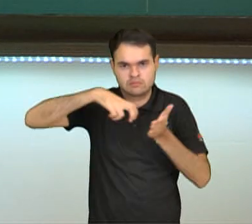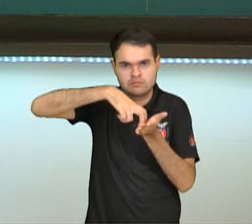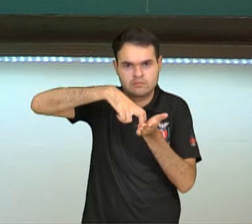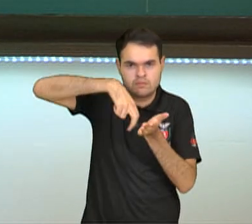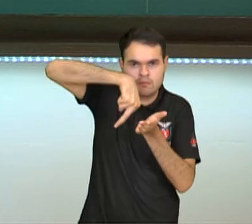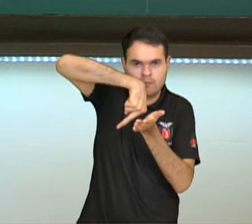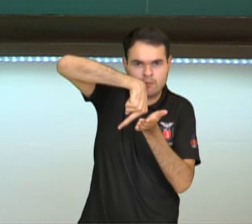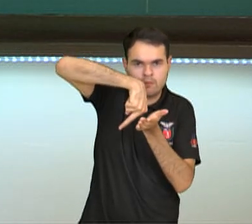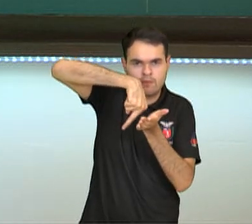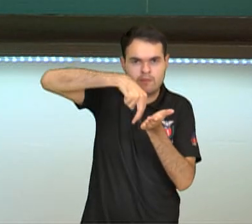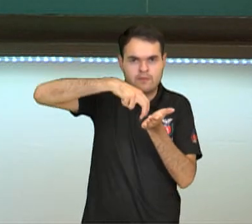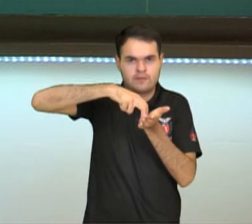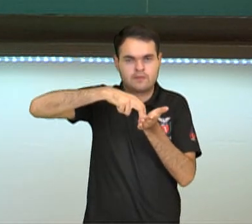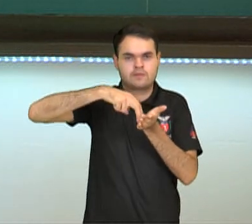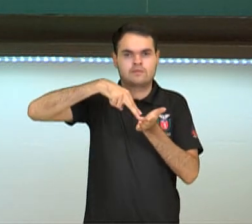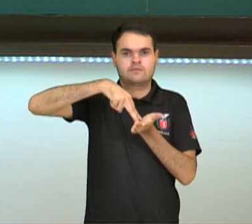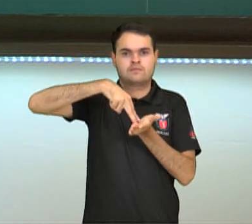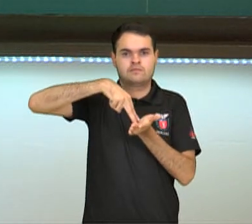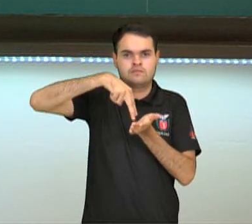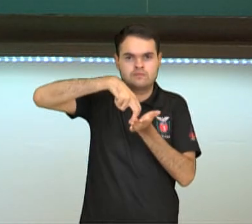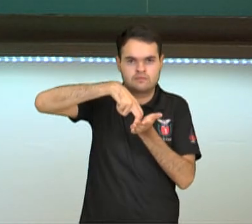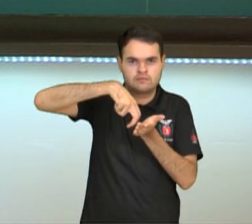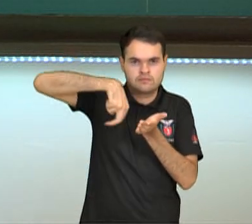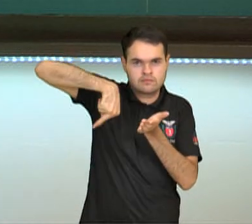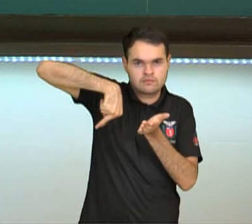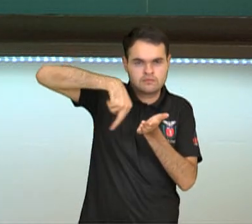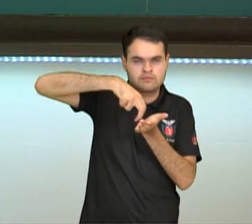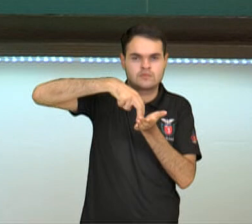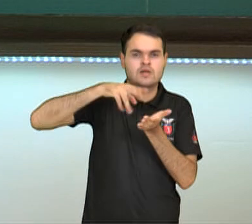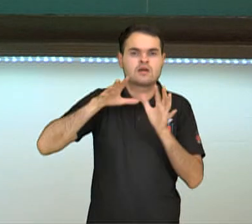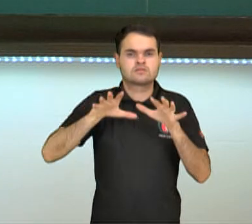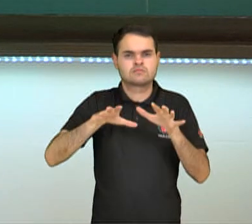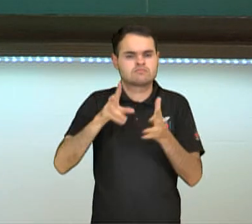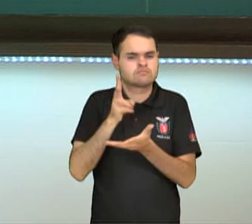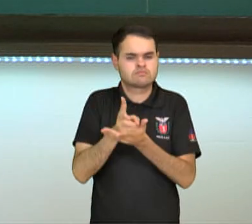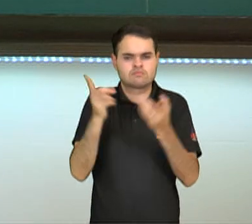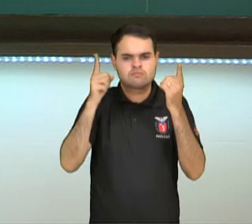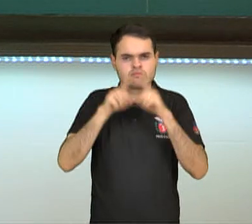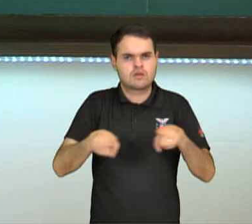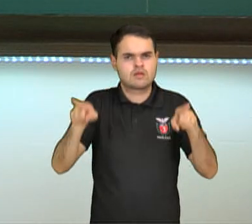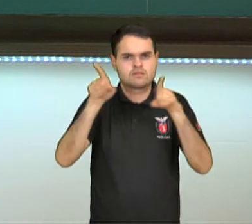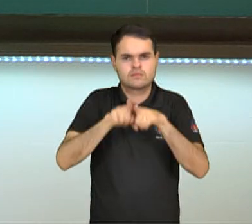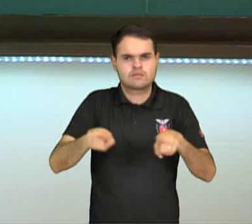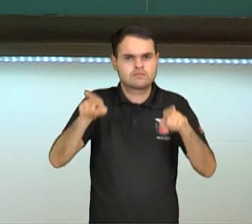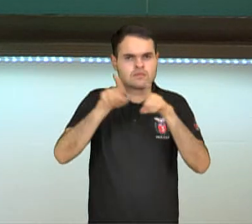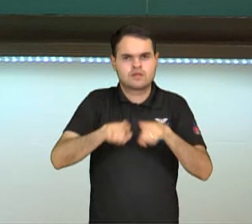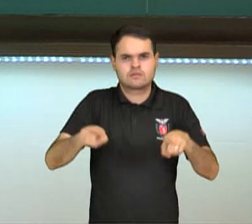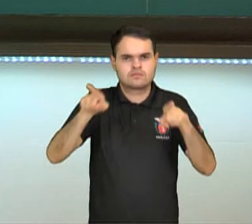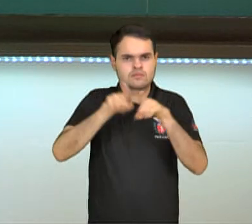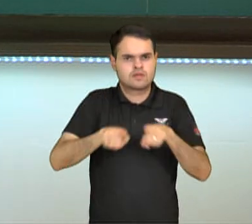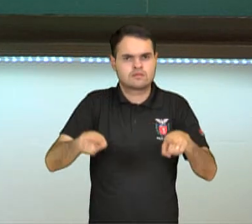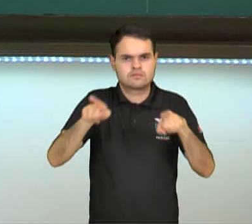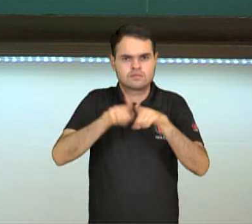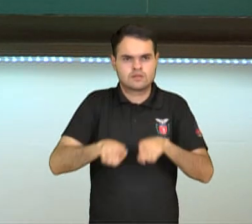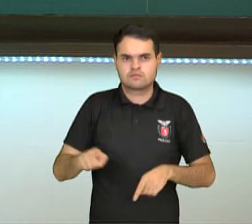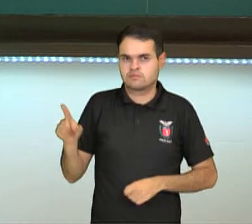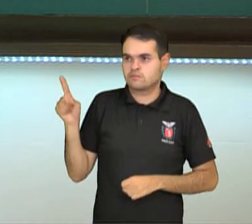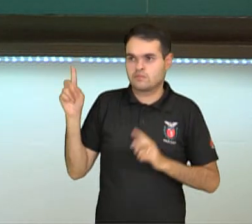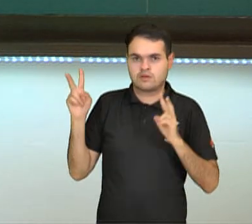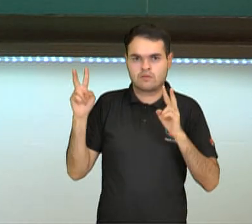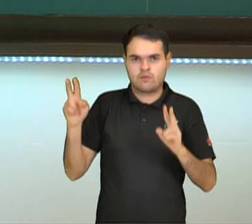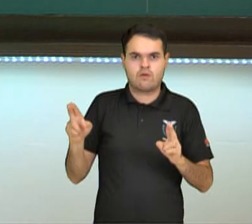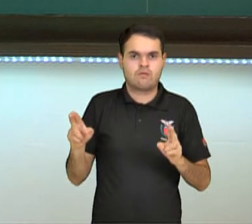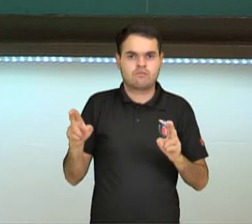flexiona o braço, volta para a posição, estende o braço de novo, volta a perna, fica em pé. Essa é a